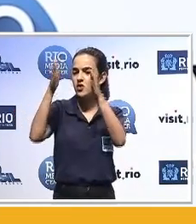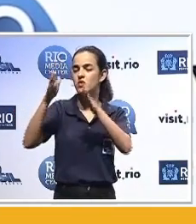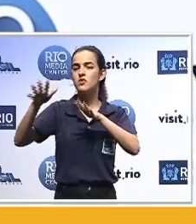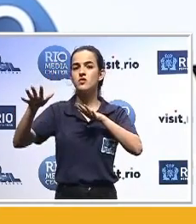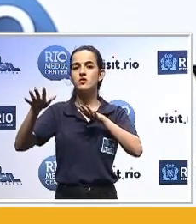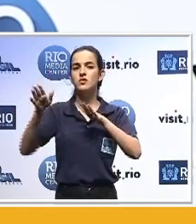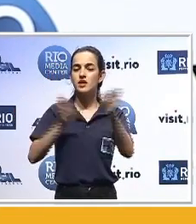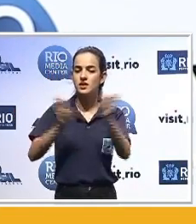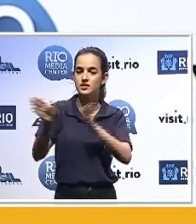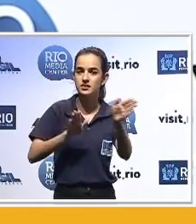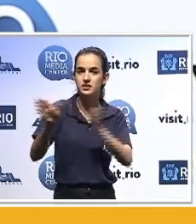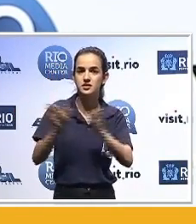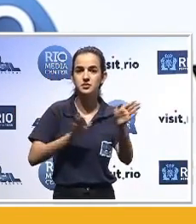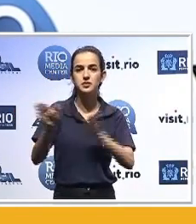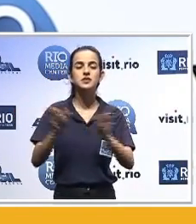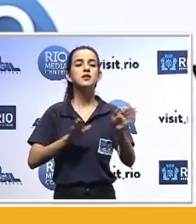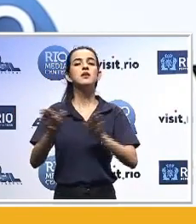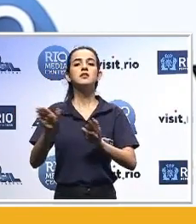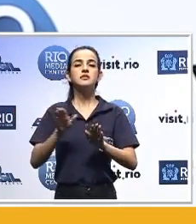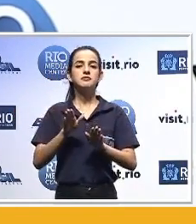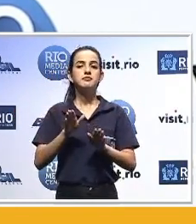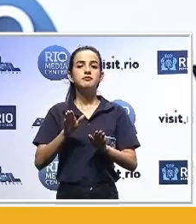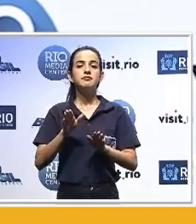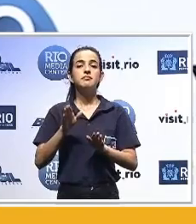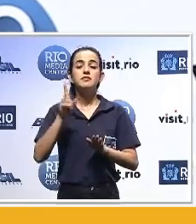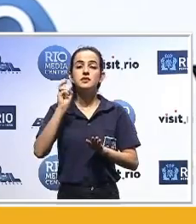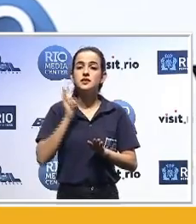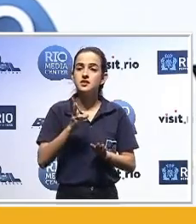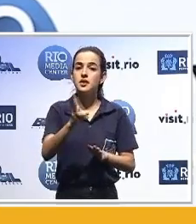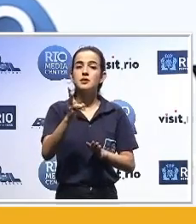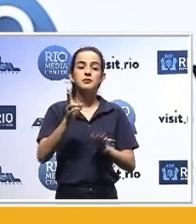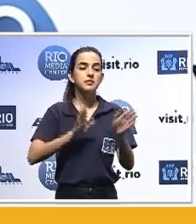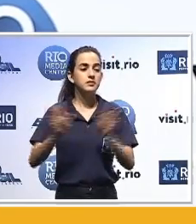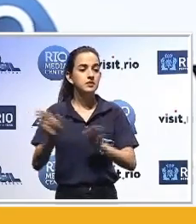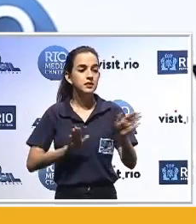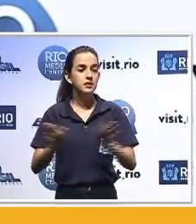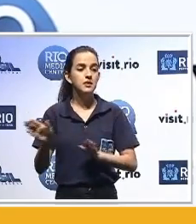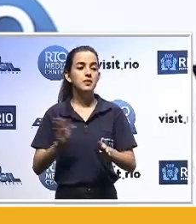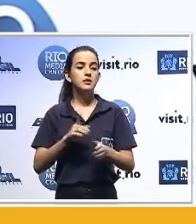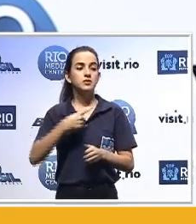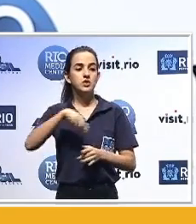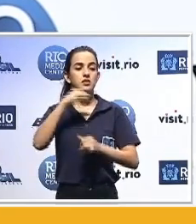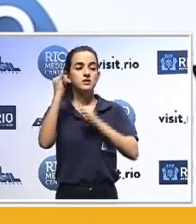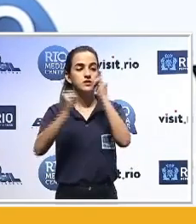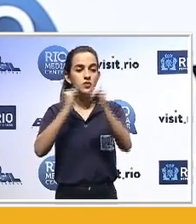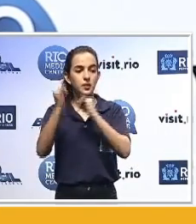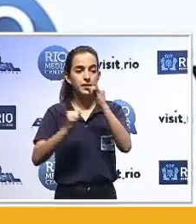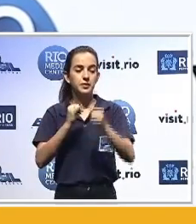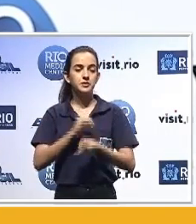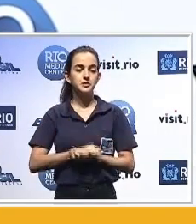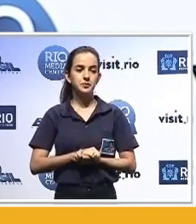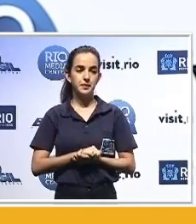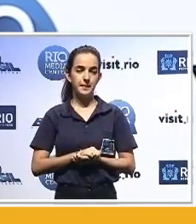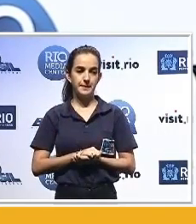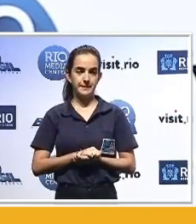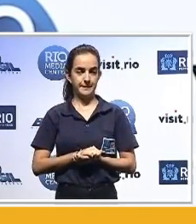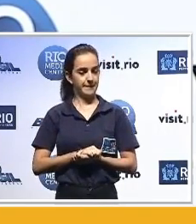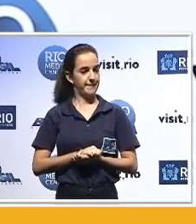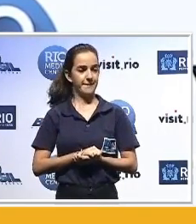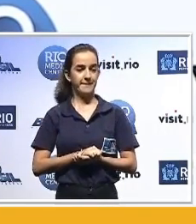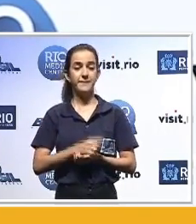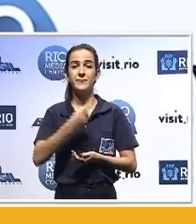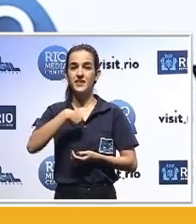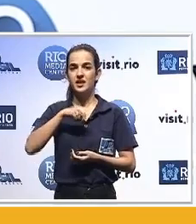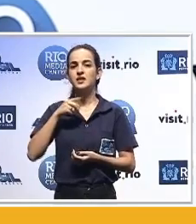Foz do Iguaçu, Rio de Janeiro, Brotas e Socorro neste quesito. Nós informamos isso. O caminho a seguir ainda é